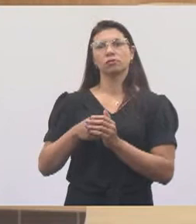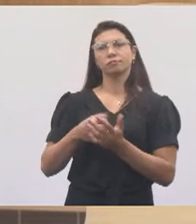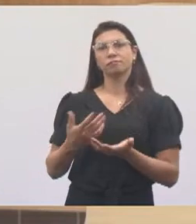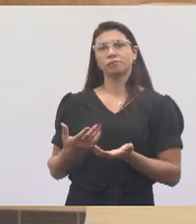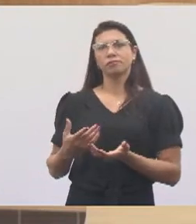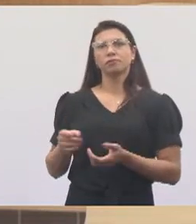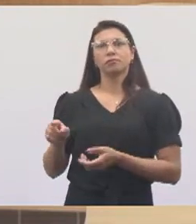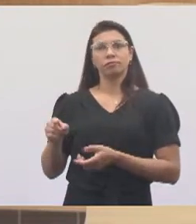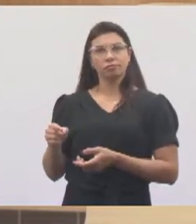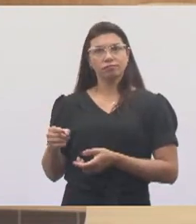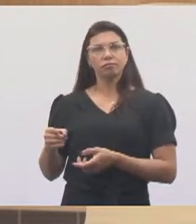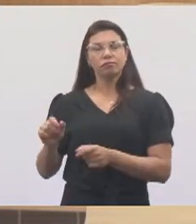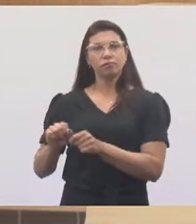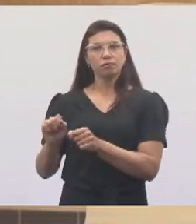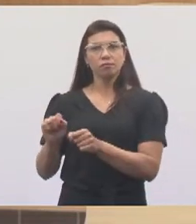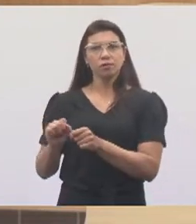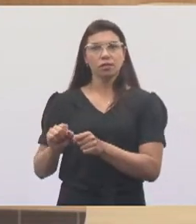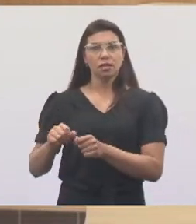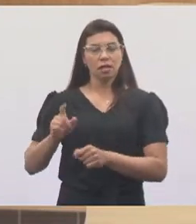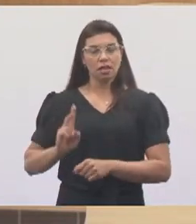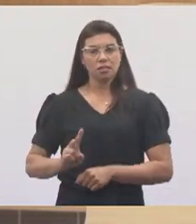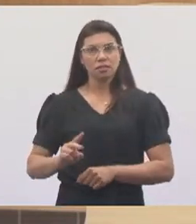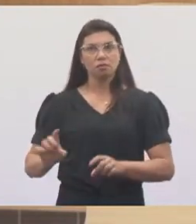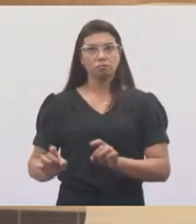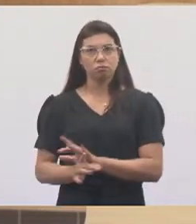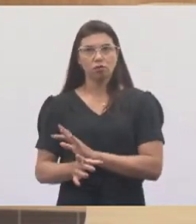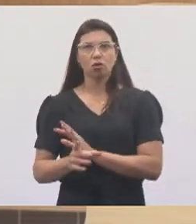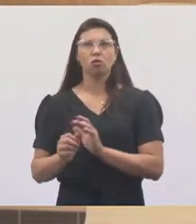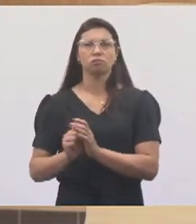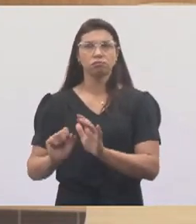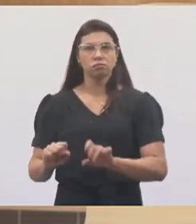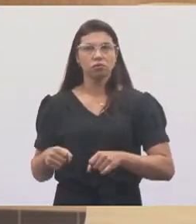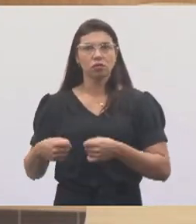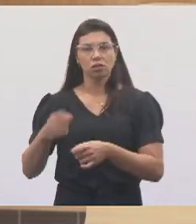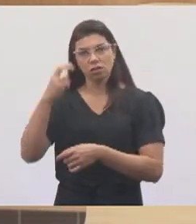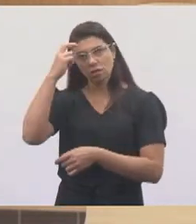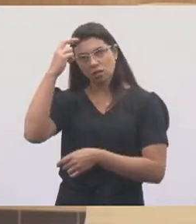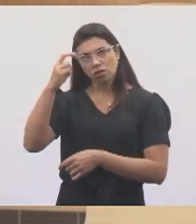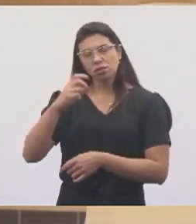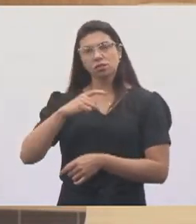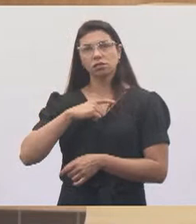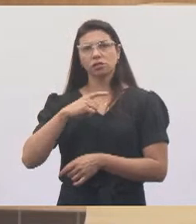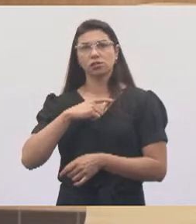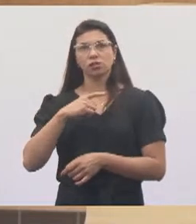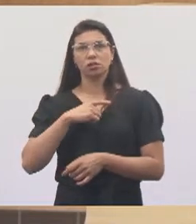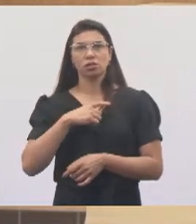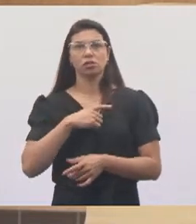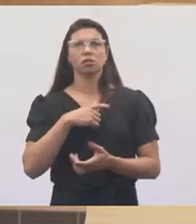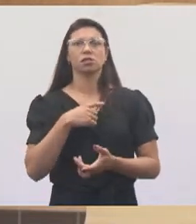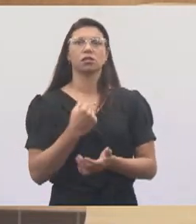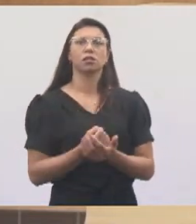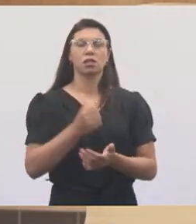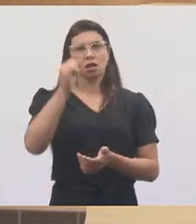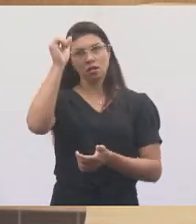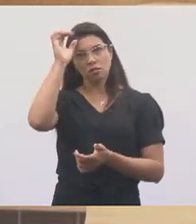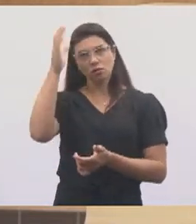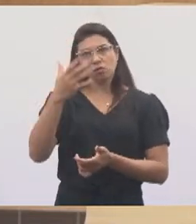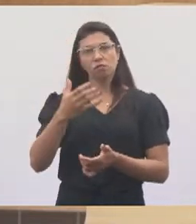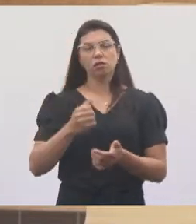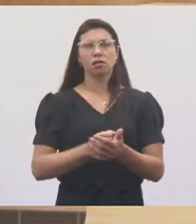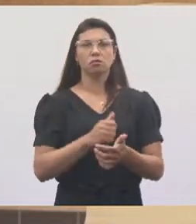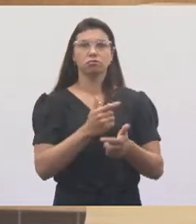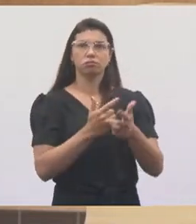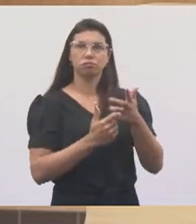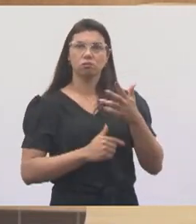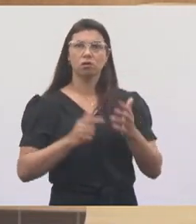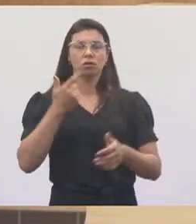mãos. Está sempre pronto, disposto, usando sua inteligência para a solução de problemas inerentes à